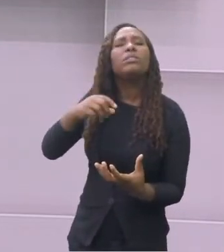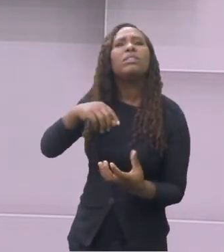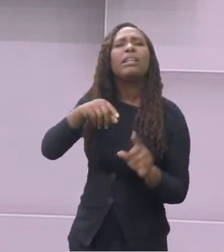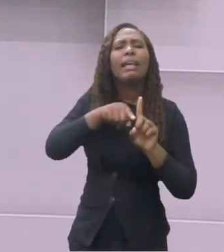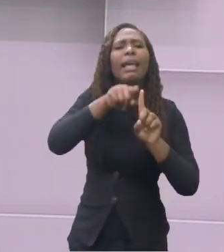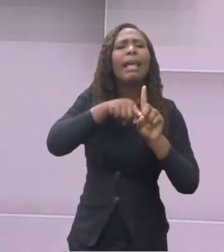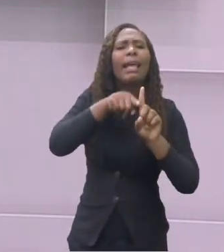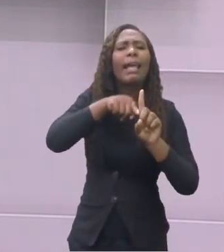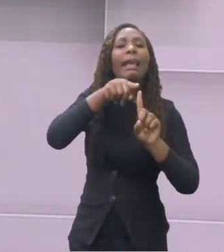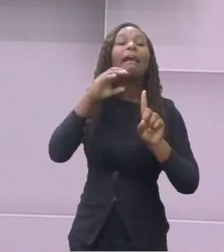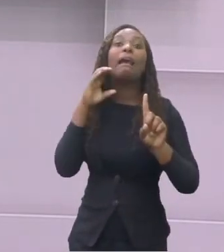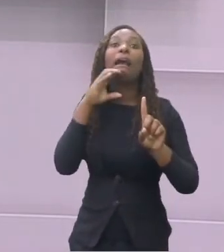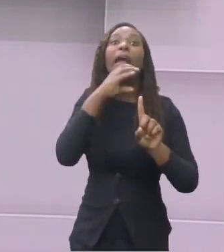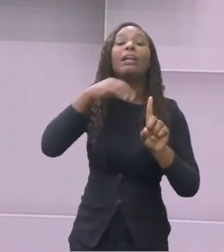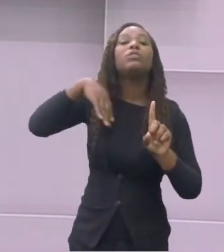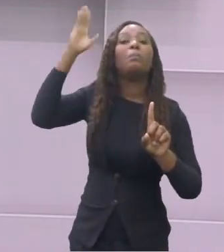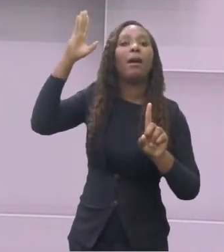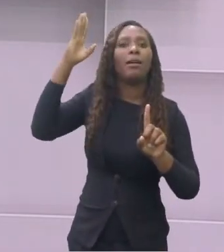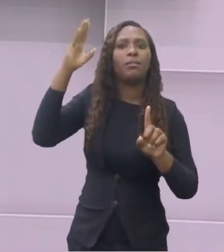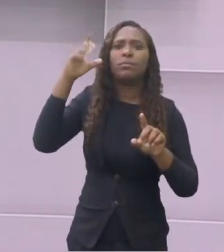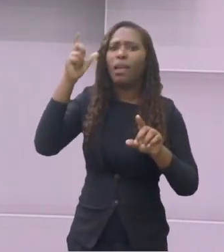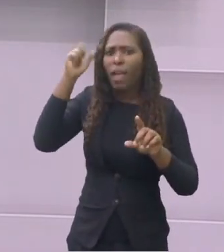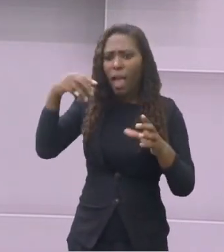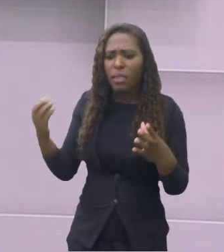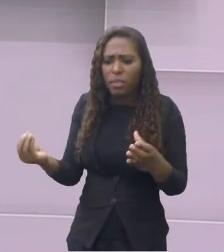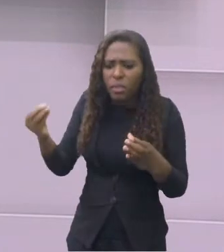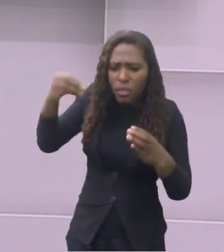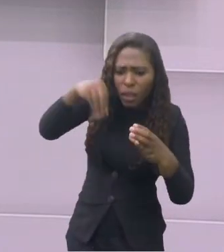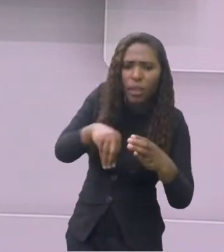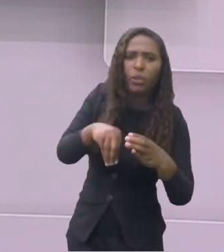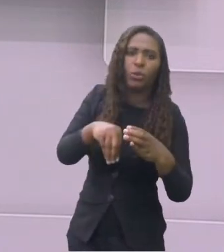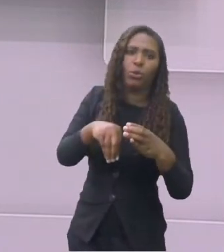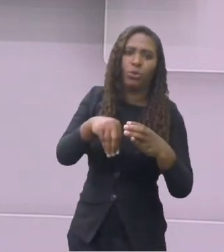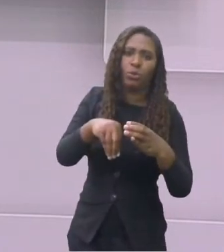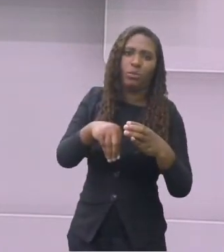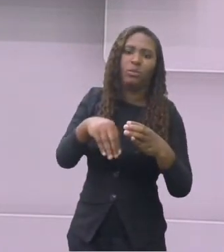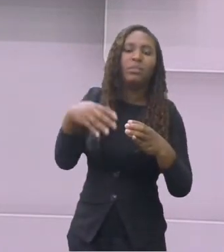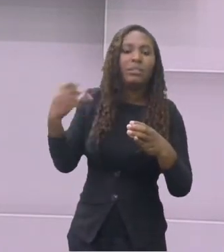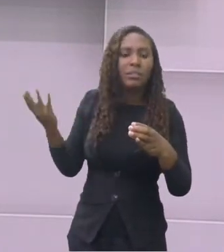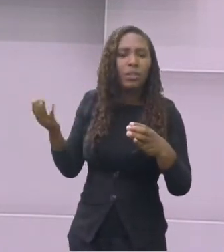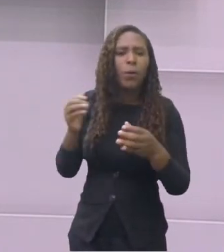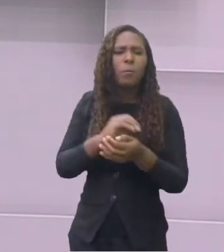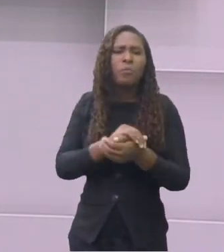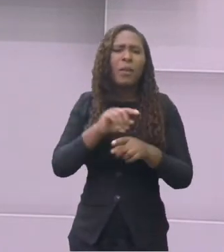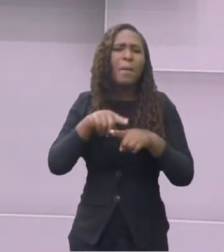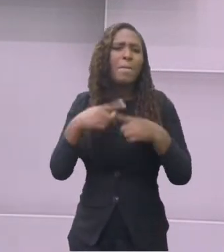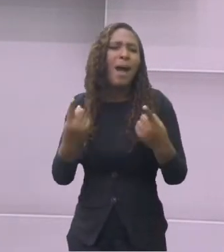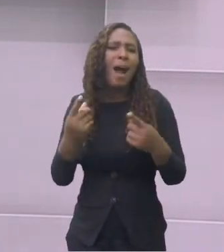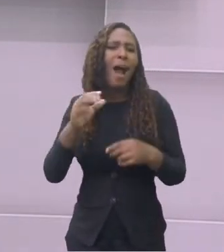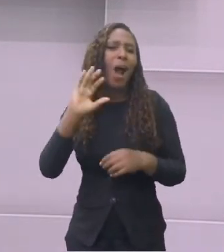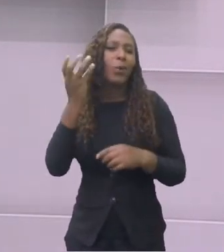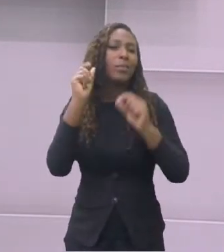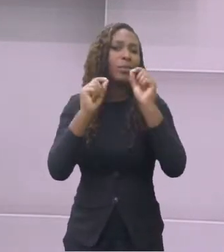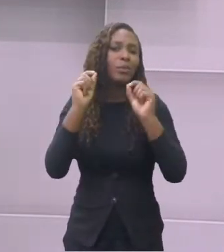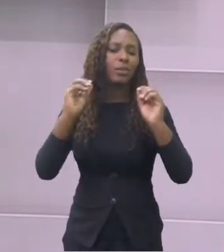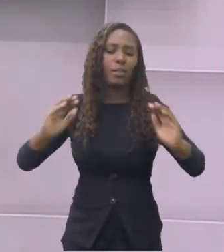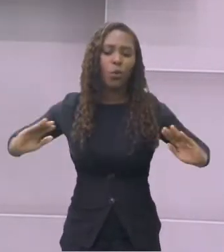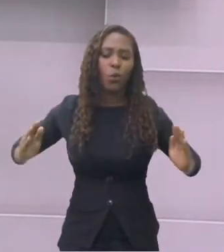elas se formam a partir de um resfriamento rápido da